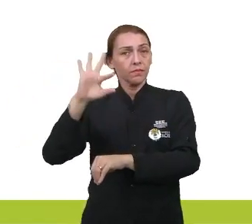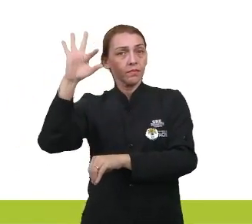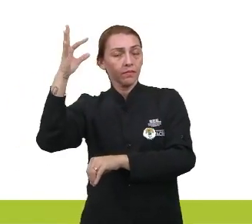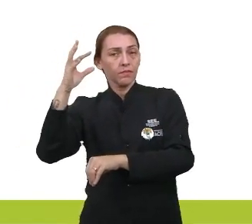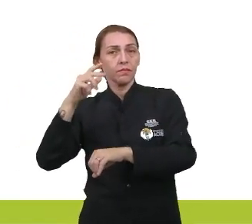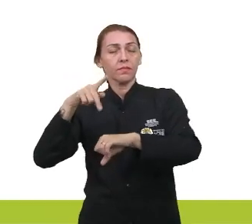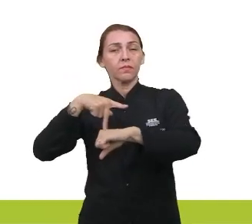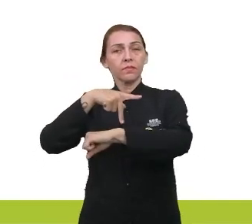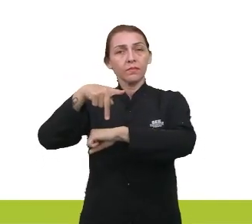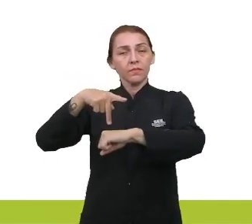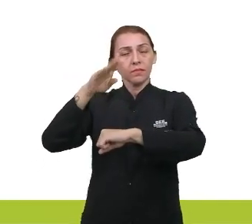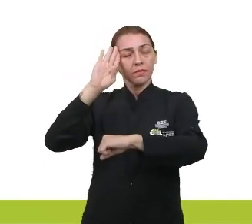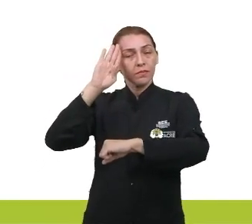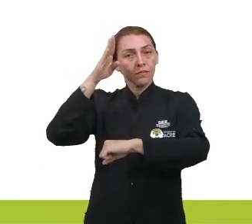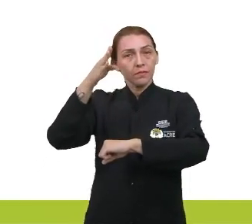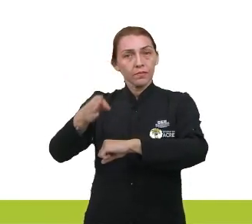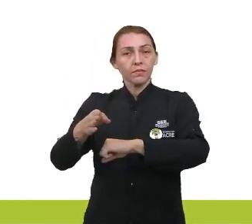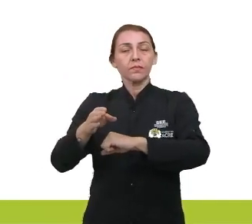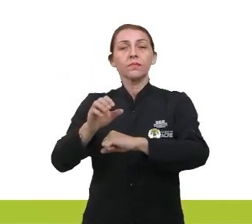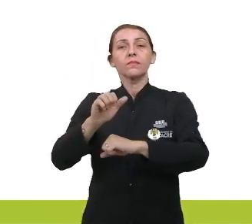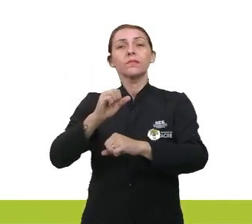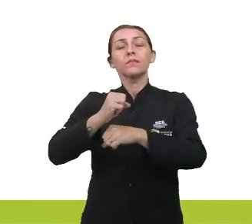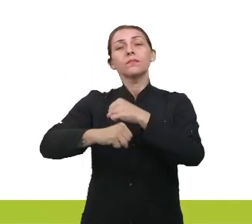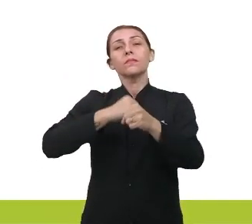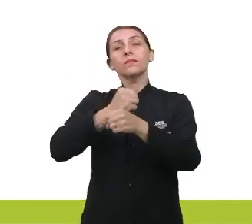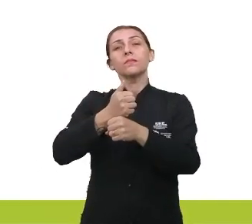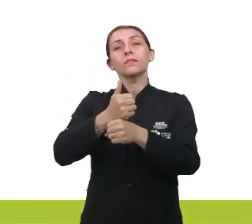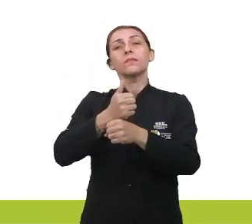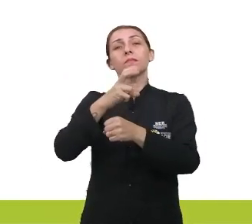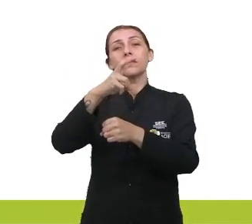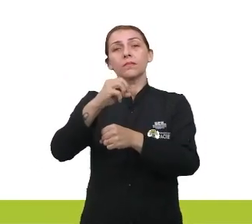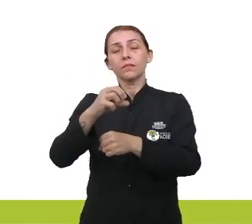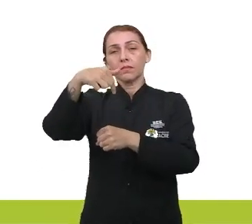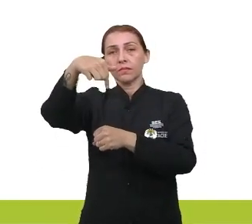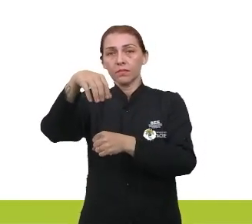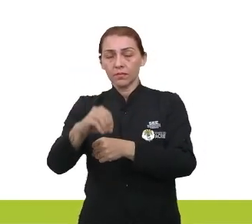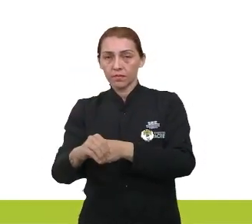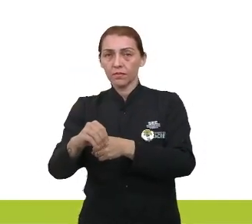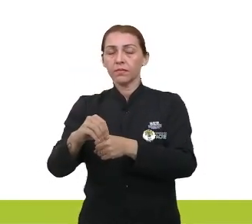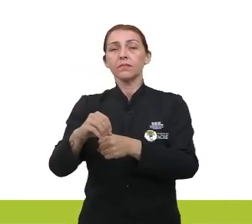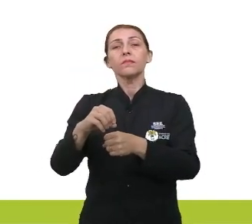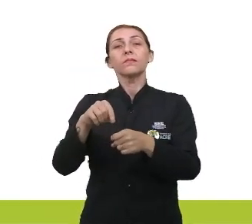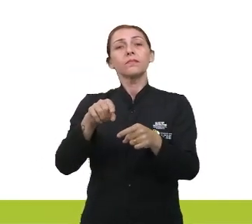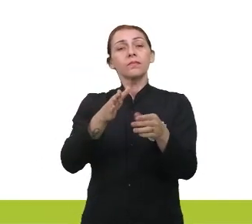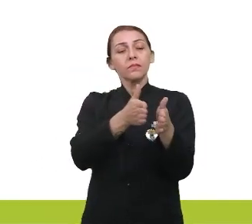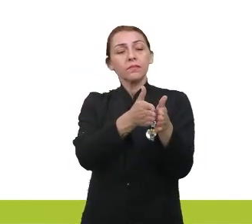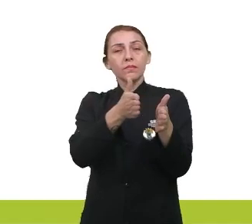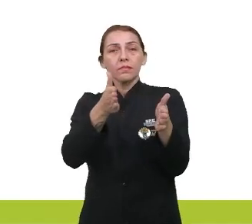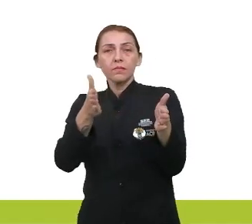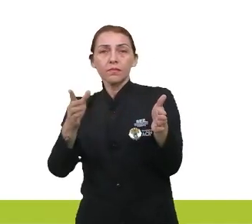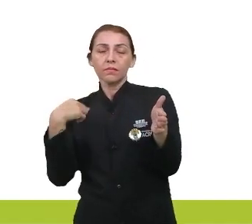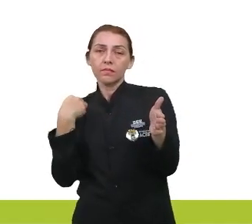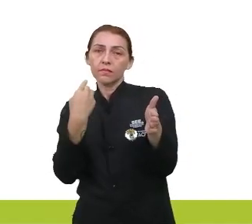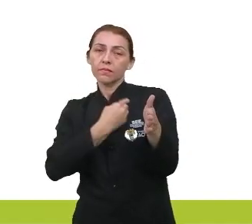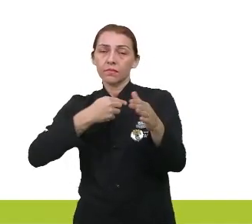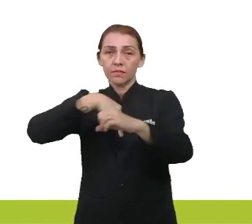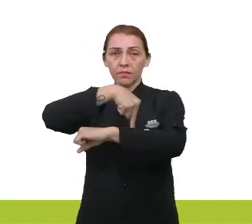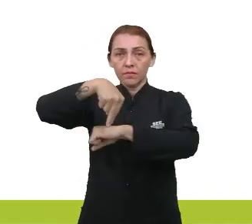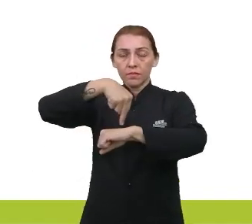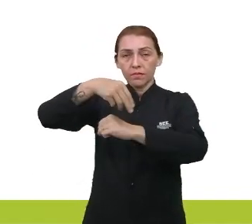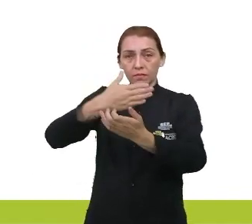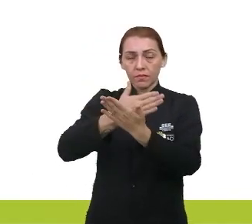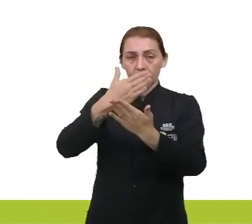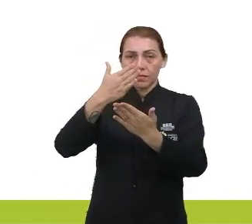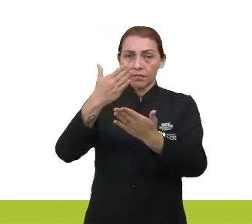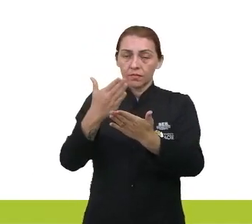no país principalmente entre as décadas de 50 a 70, pois foi nesse período que a nossa nação começou aí